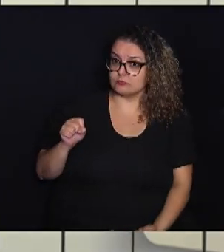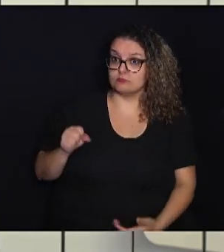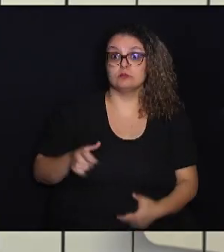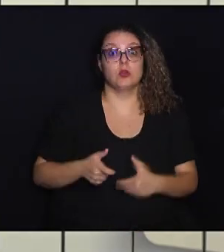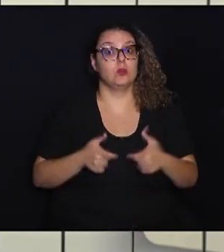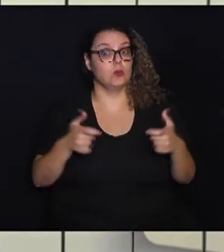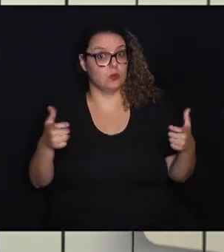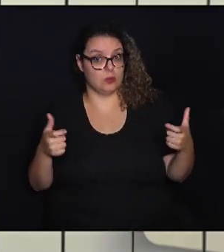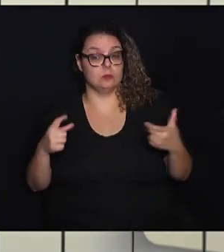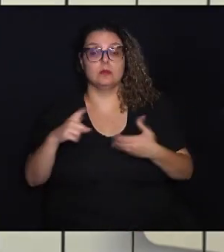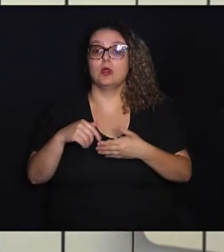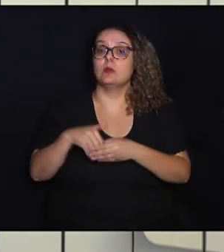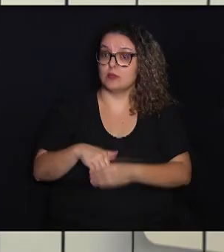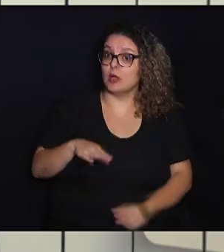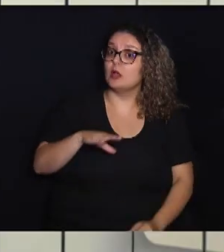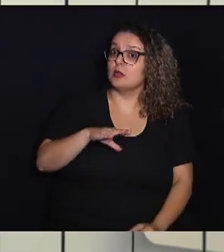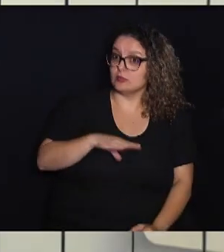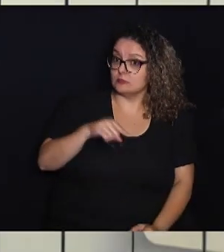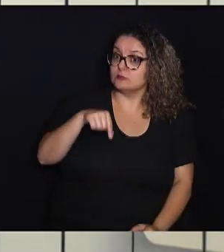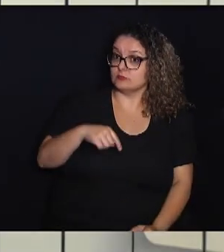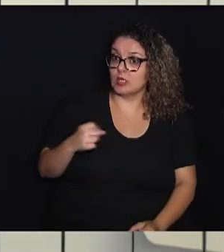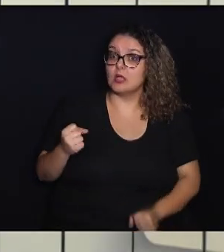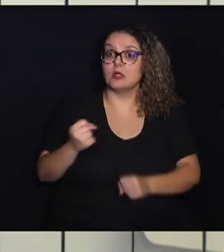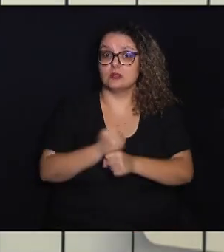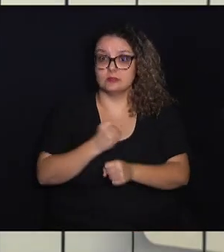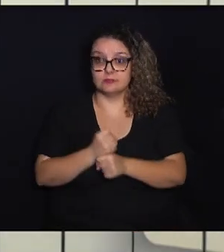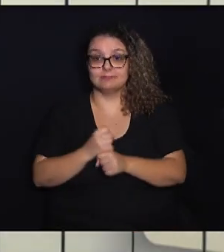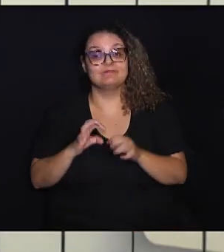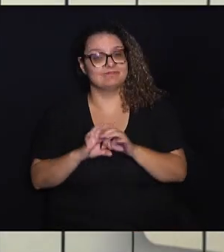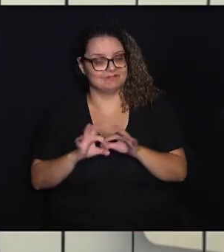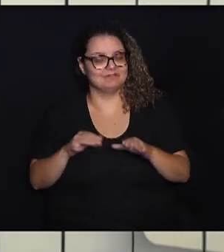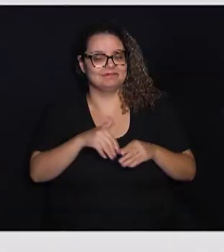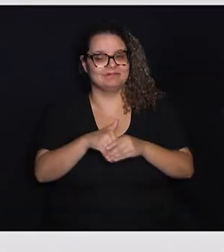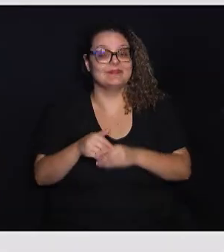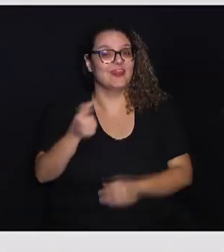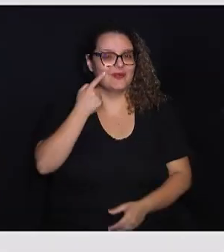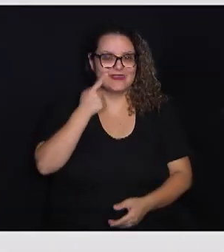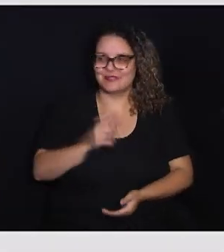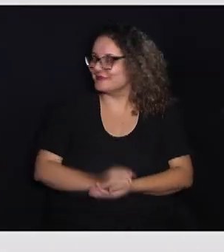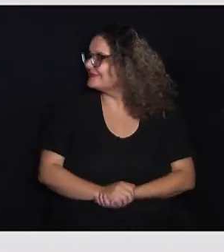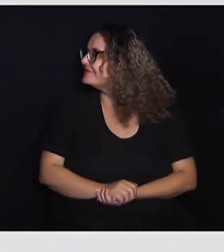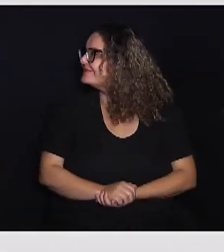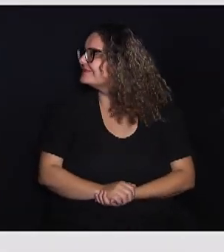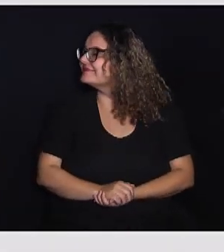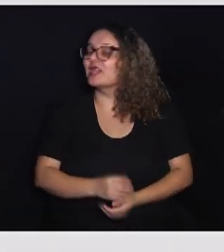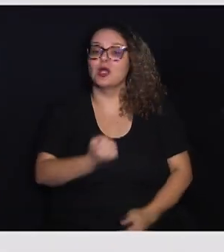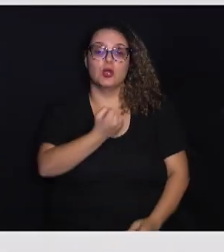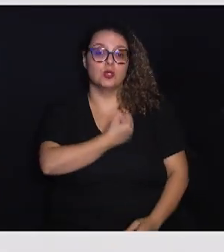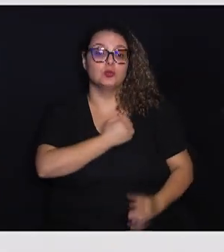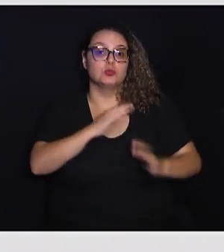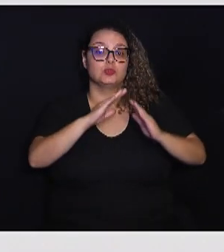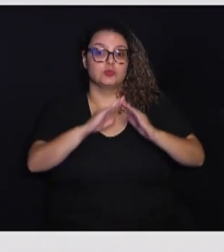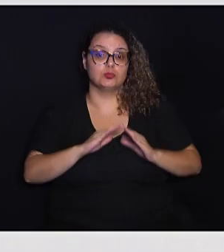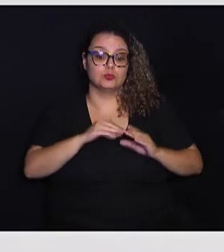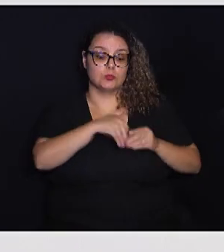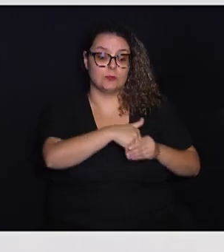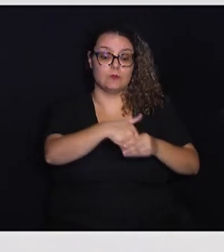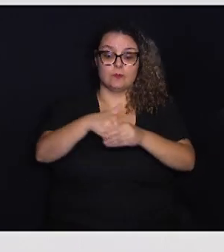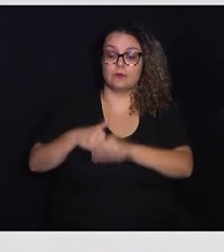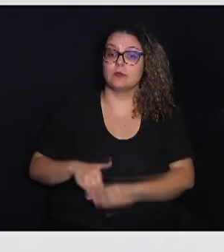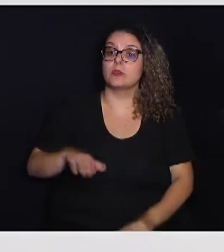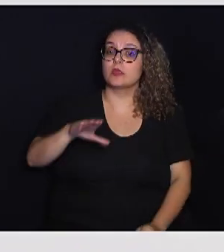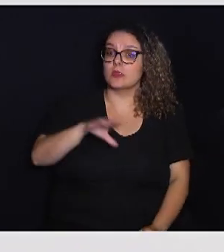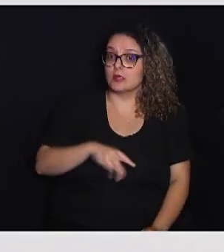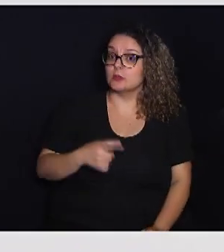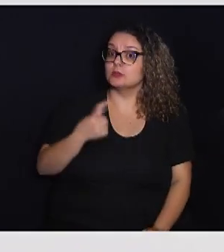aumentou nas eleições municipais deste ano aptas a votar. Confira. O número de moradores aptos para votar em Campinas